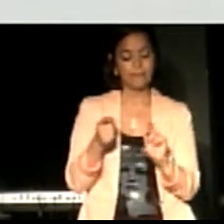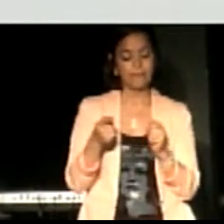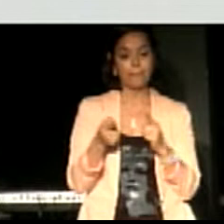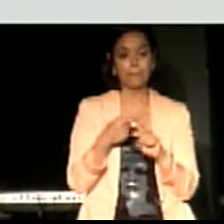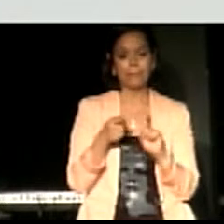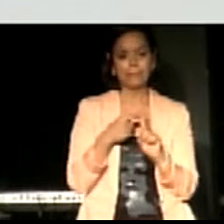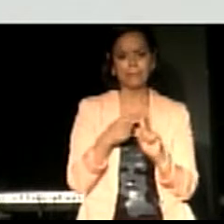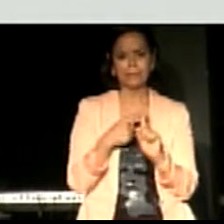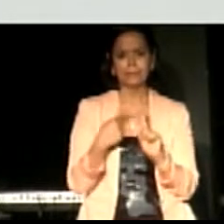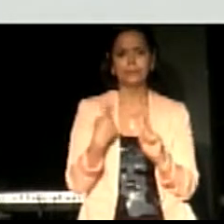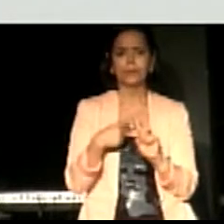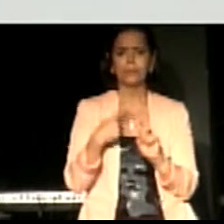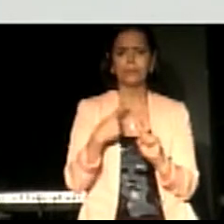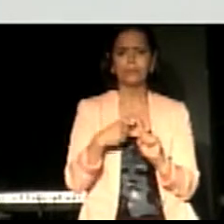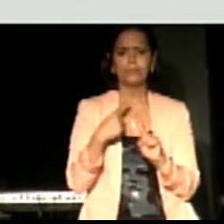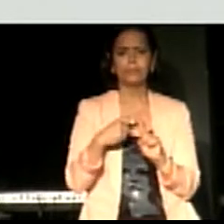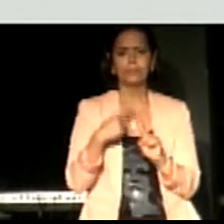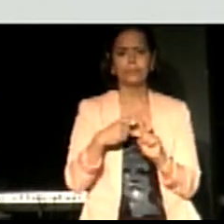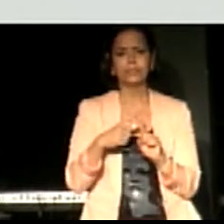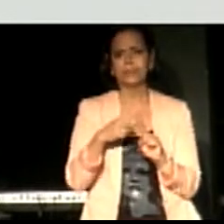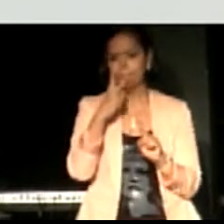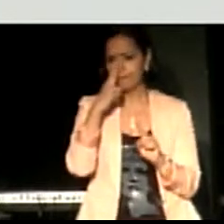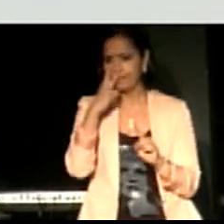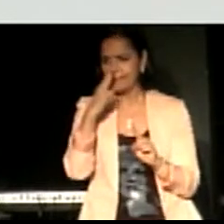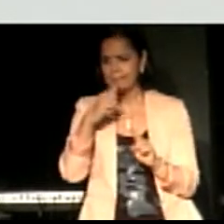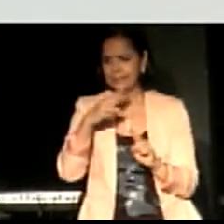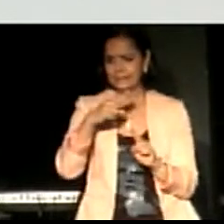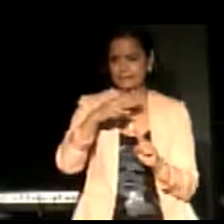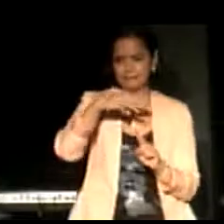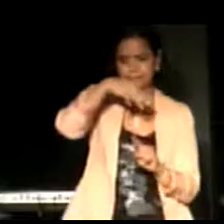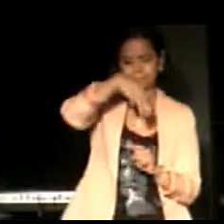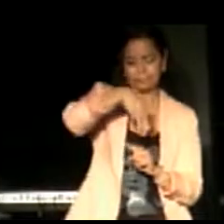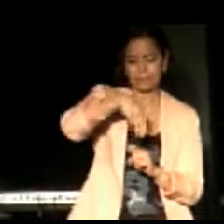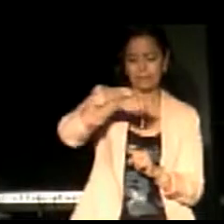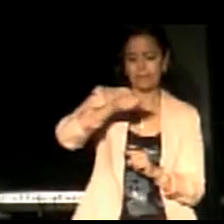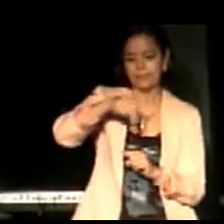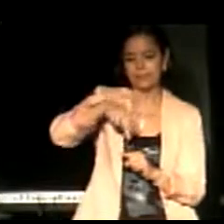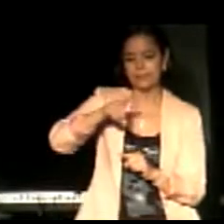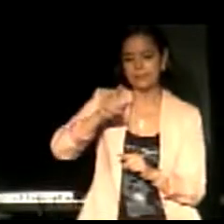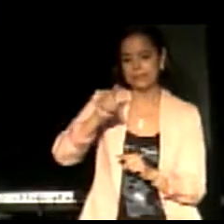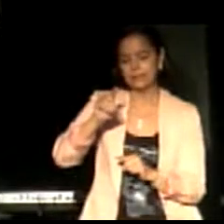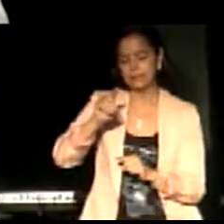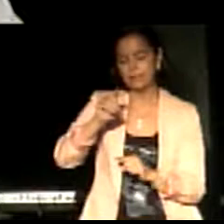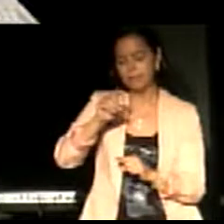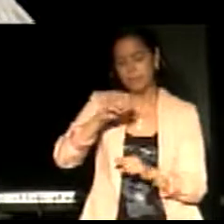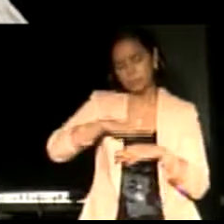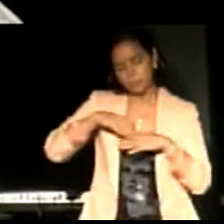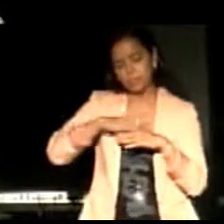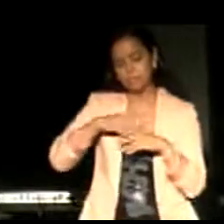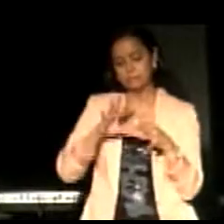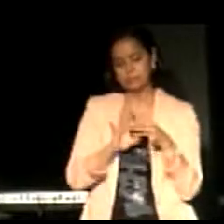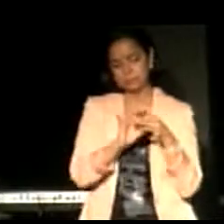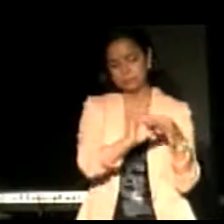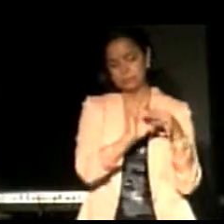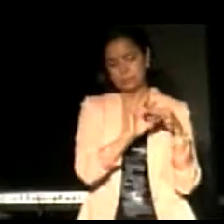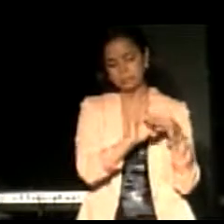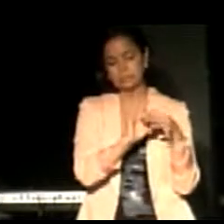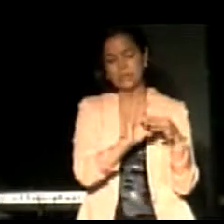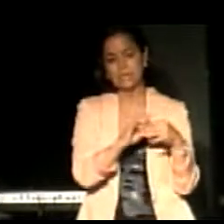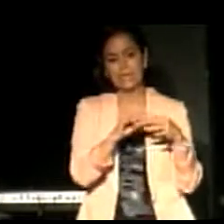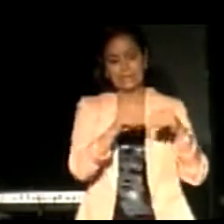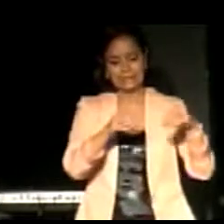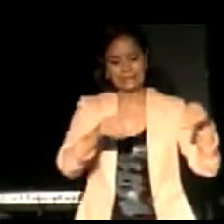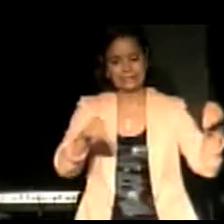que aparece mansidão ligado à terra, à posse da terra? E segundo, o problema que